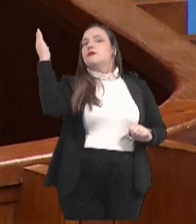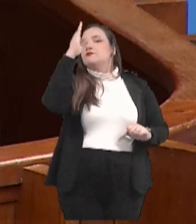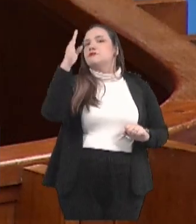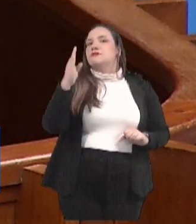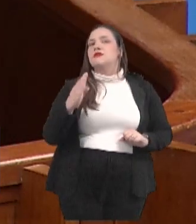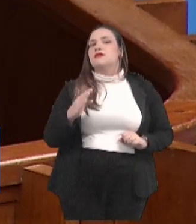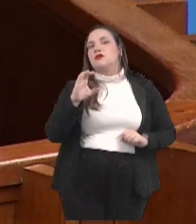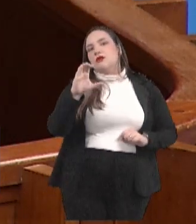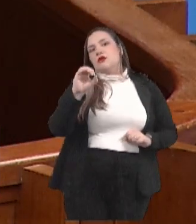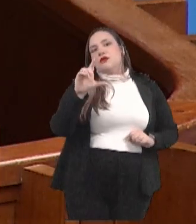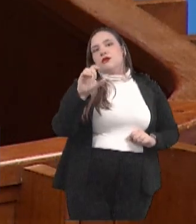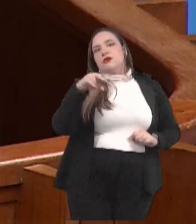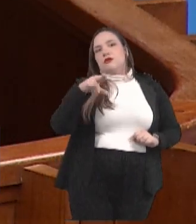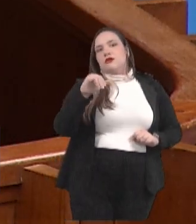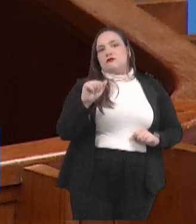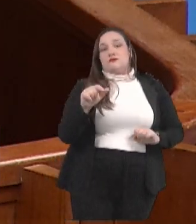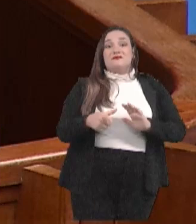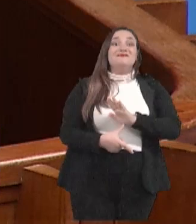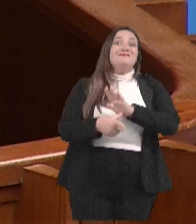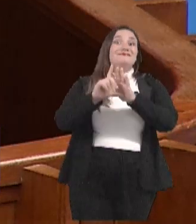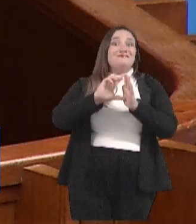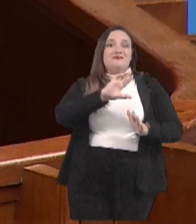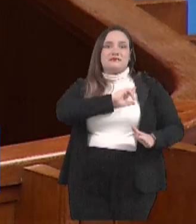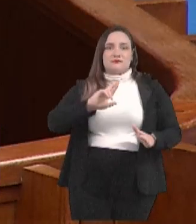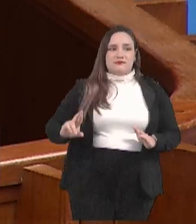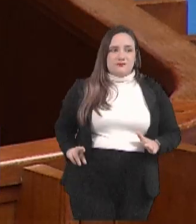antes da proclamação da República,